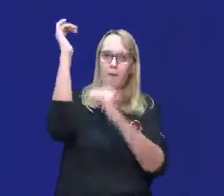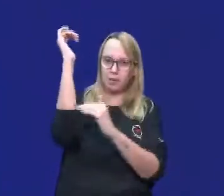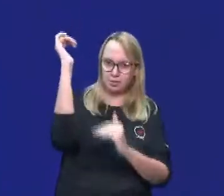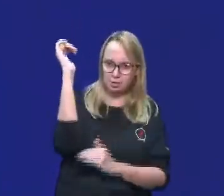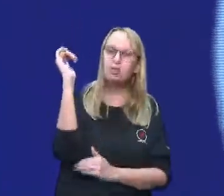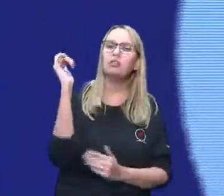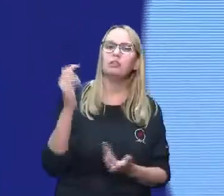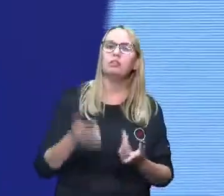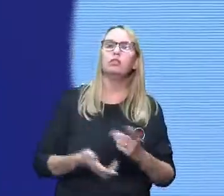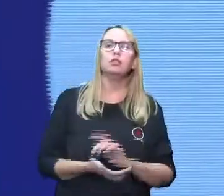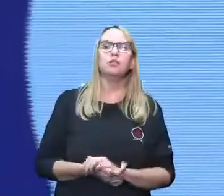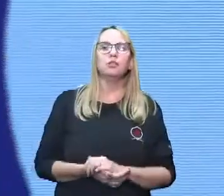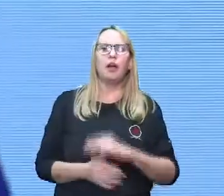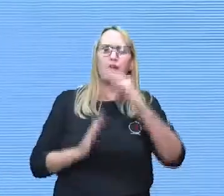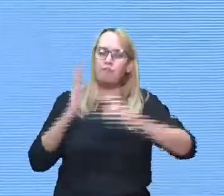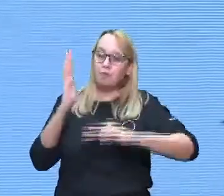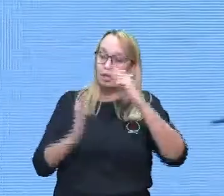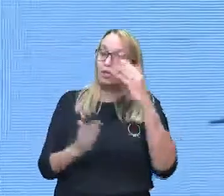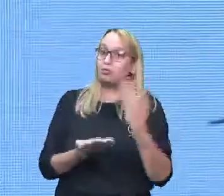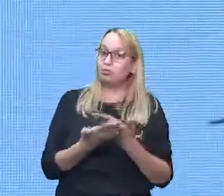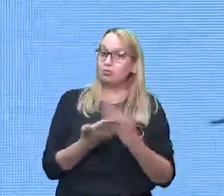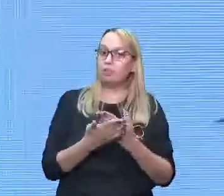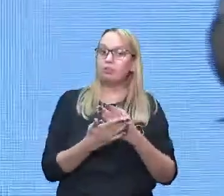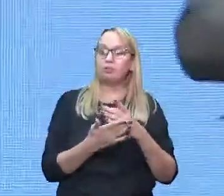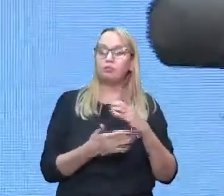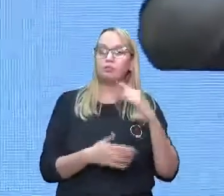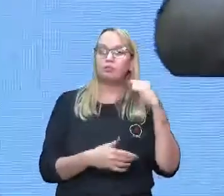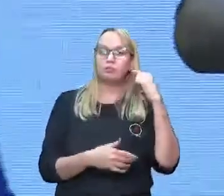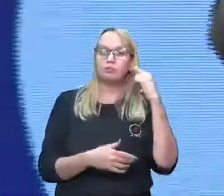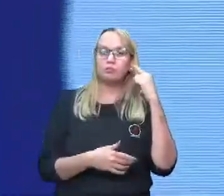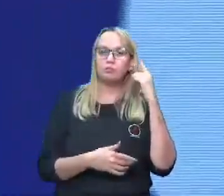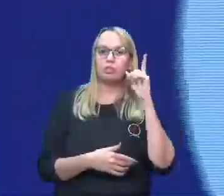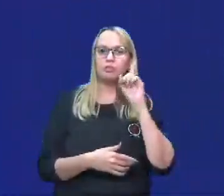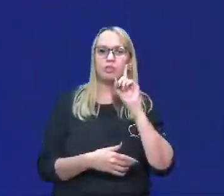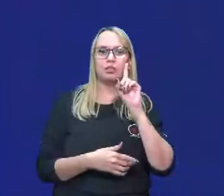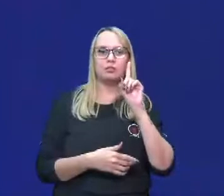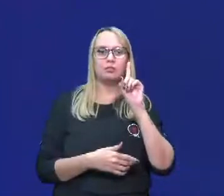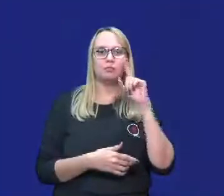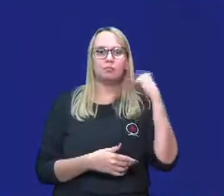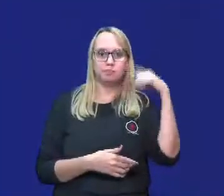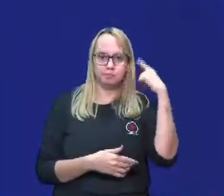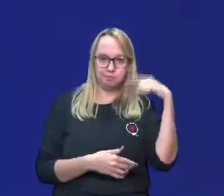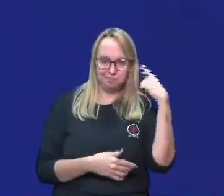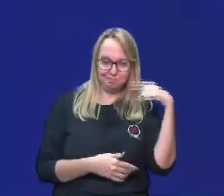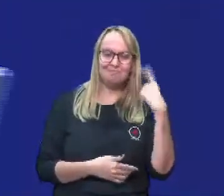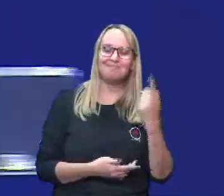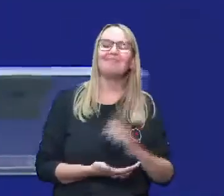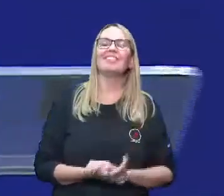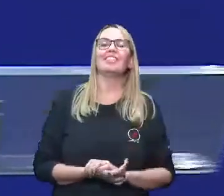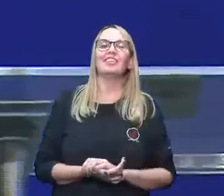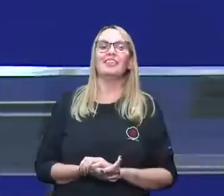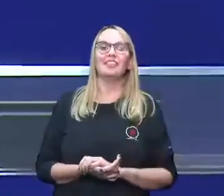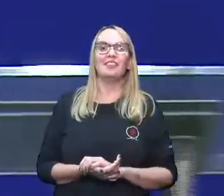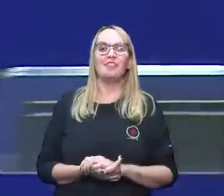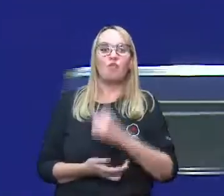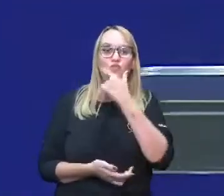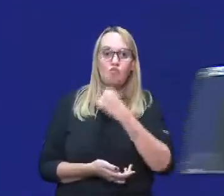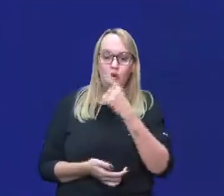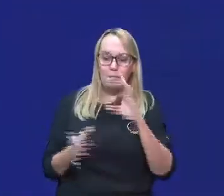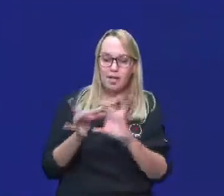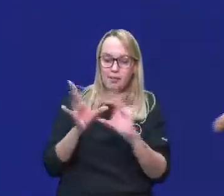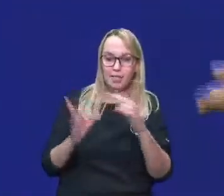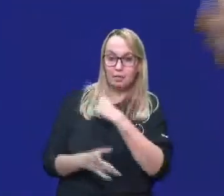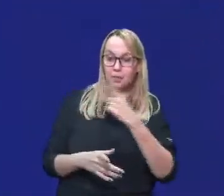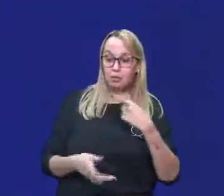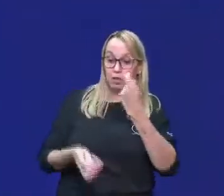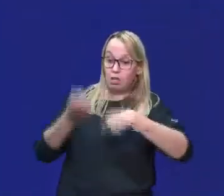fui ler isso fazendo mestrado em direito, você acredita nisso? O Calvino autorizando os pastores a negociar com